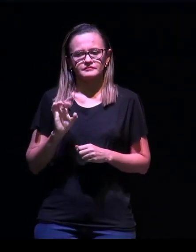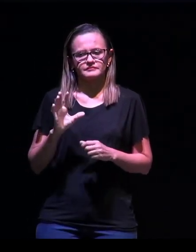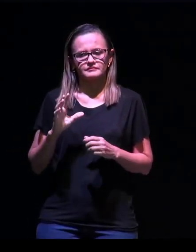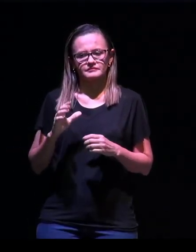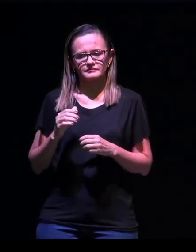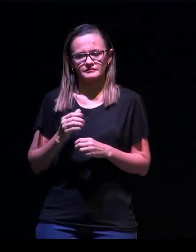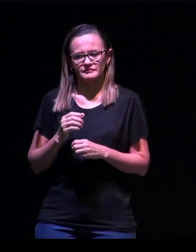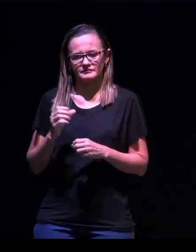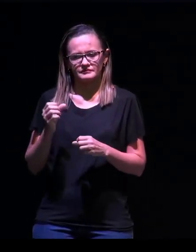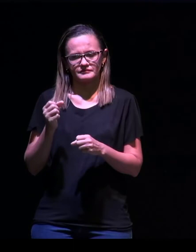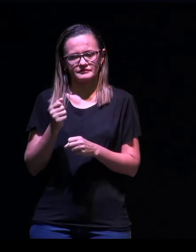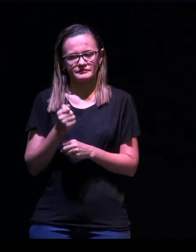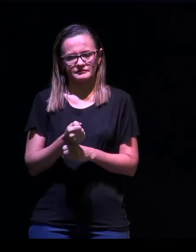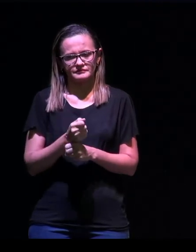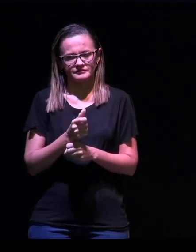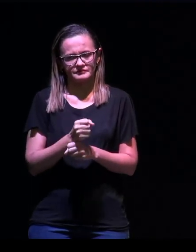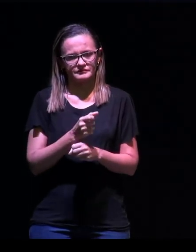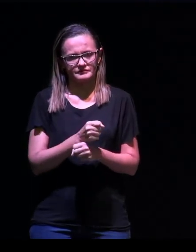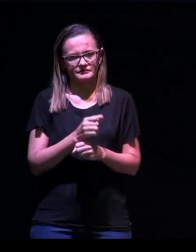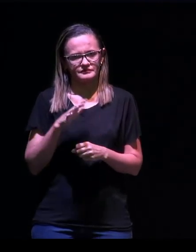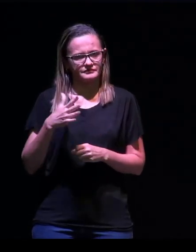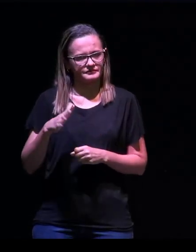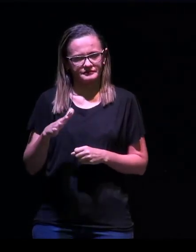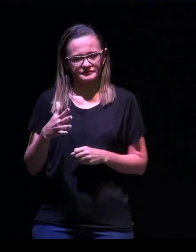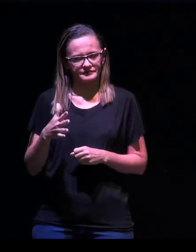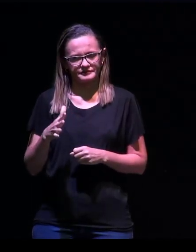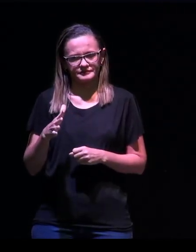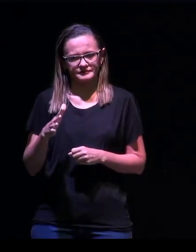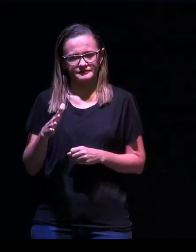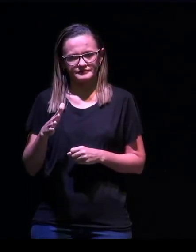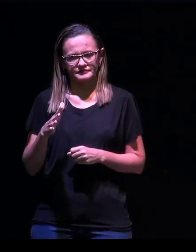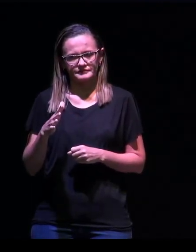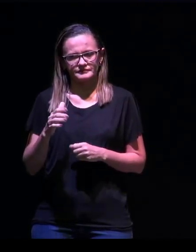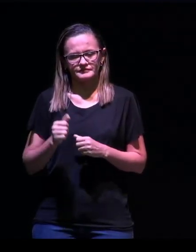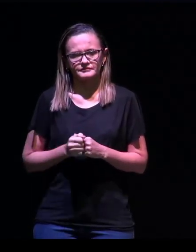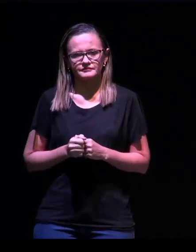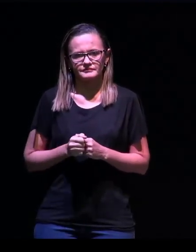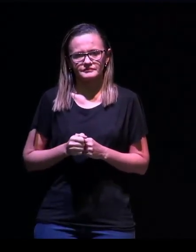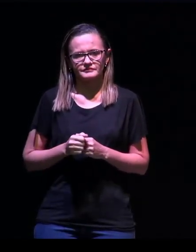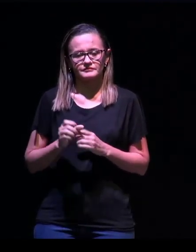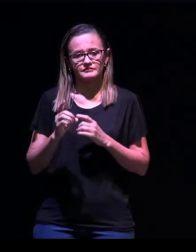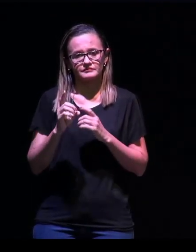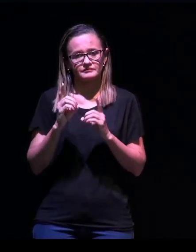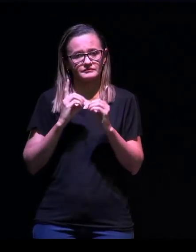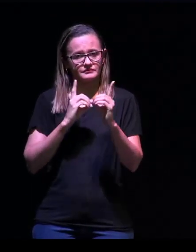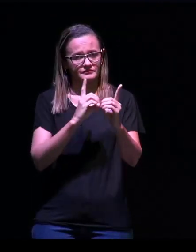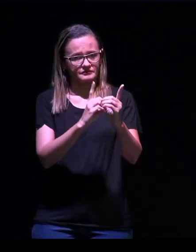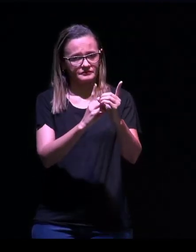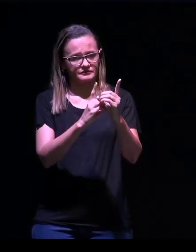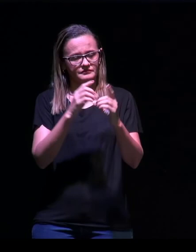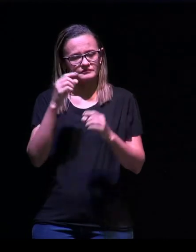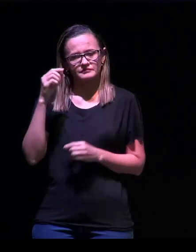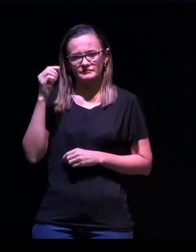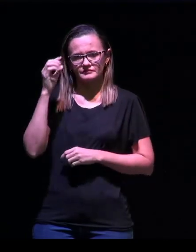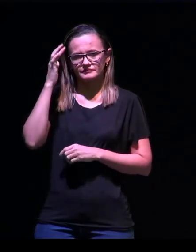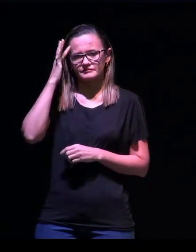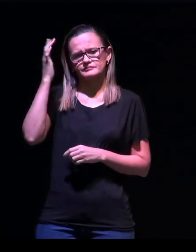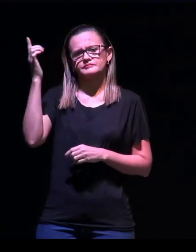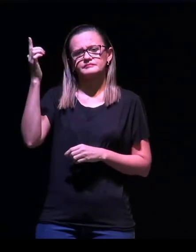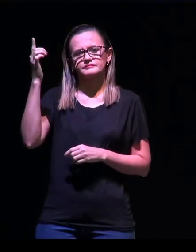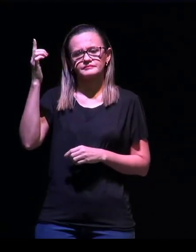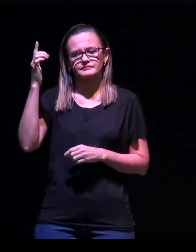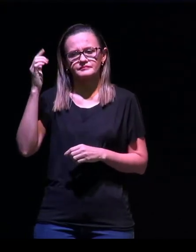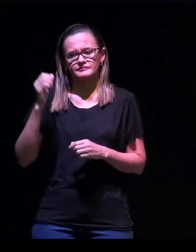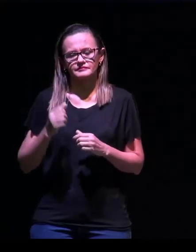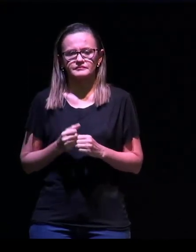é mais ou menos isso que daria, se for contar o pé da letra. Porque os discípulos pensavam que era na geração dele, não foi. Nós podemos pensar que é nessa e